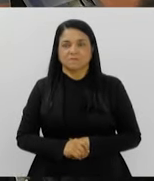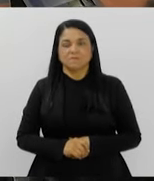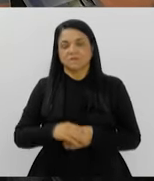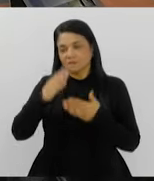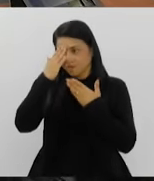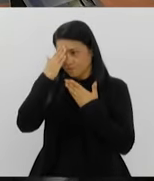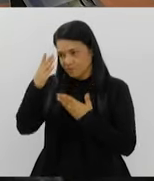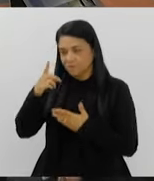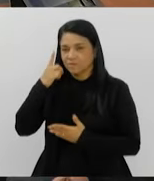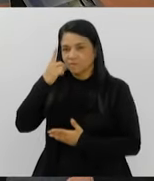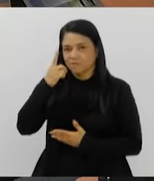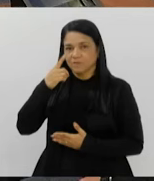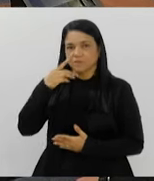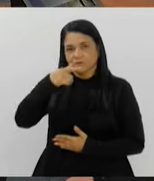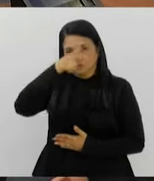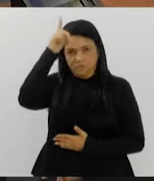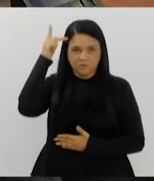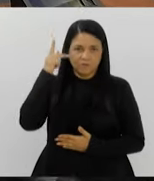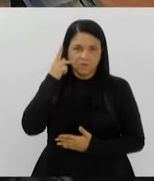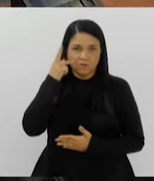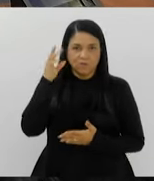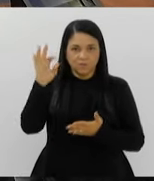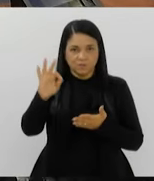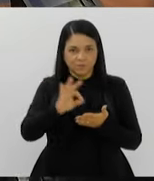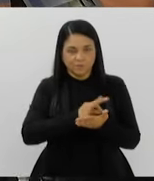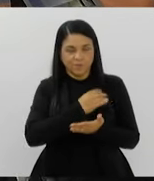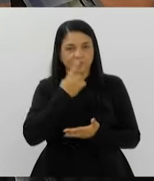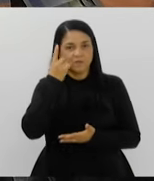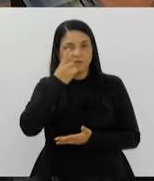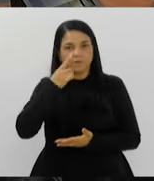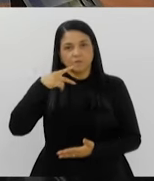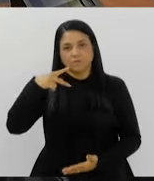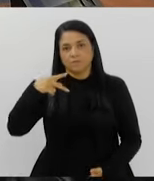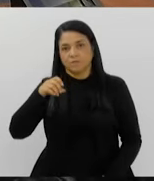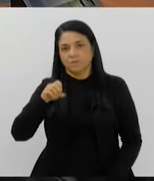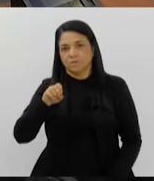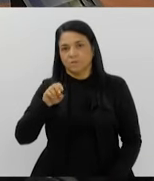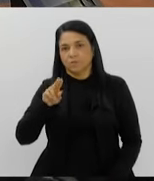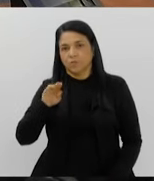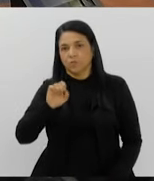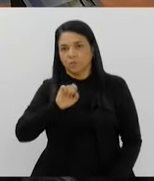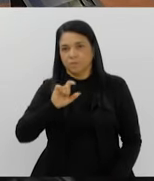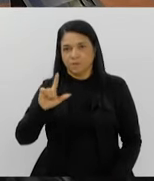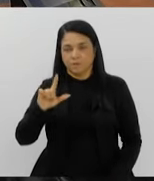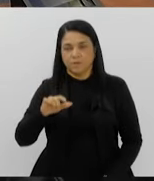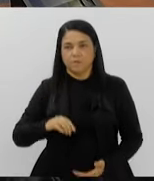Obrigado, deputado Luiz Paulo. O próximo orador é o deputado Felipe Poubel.